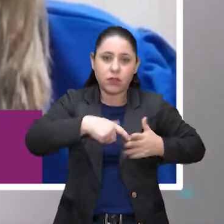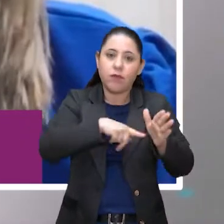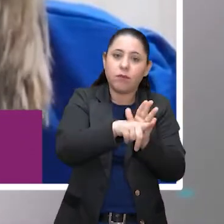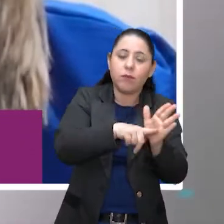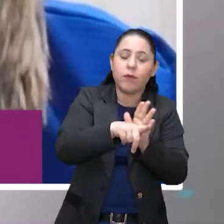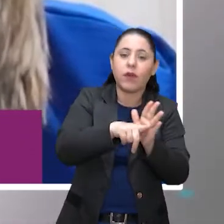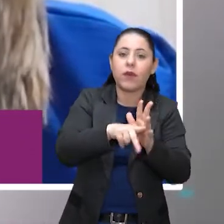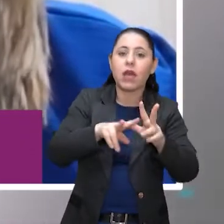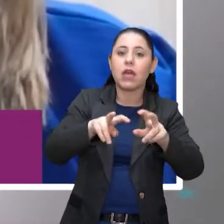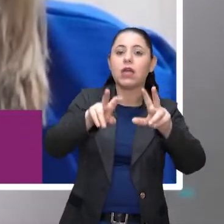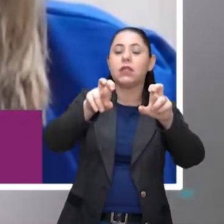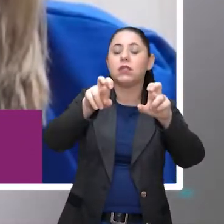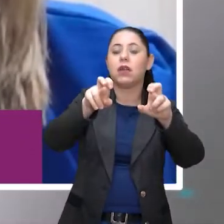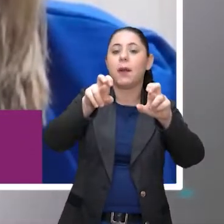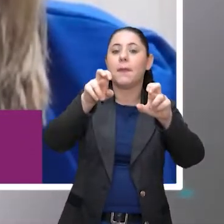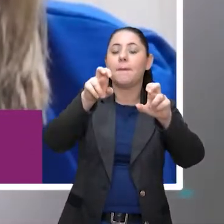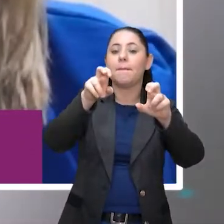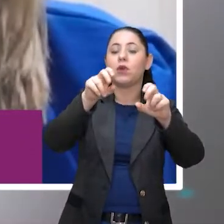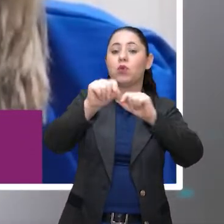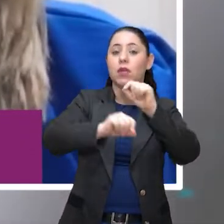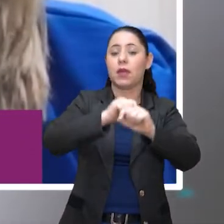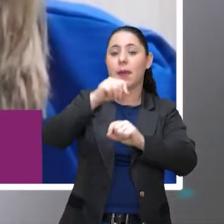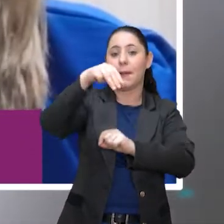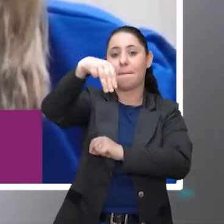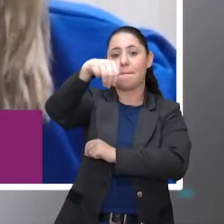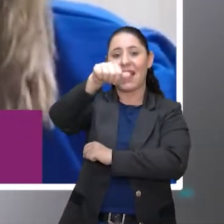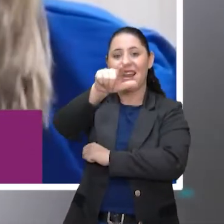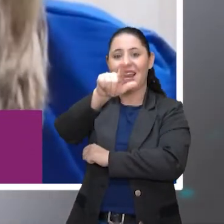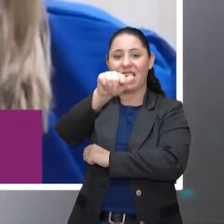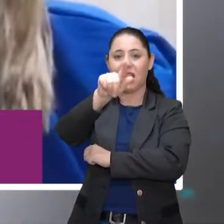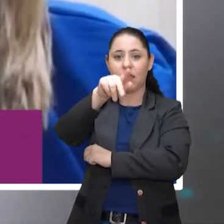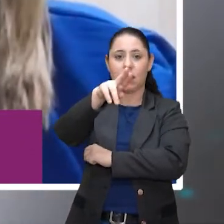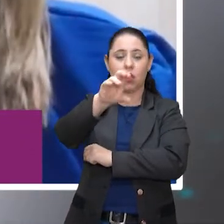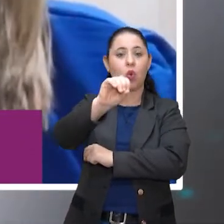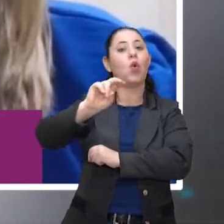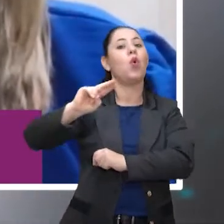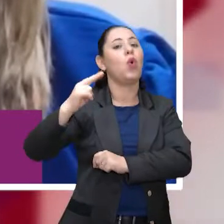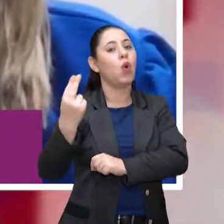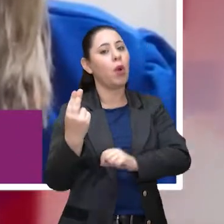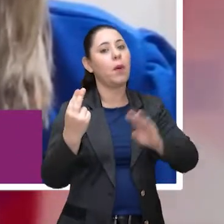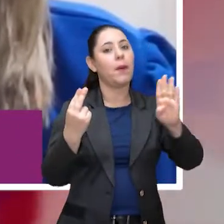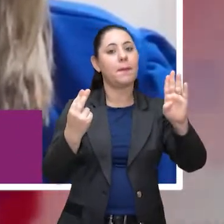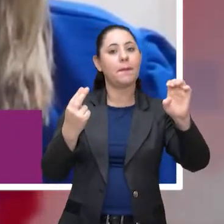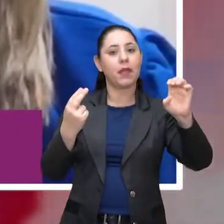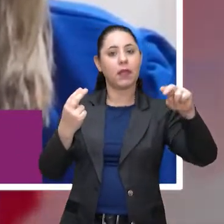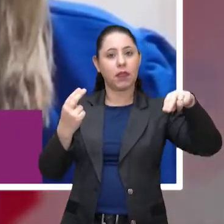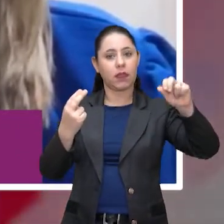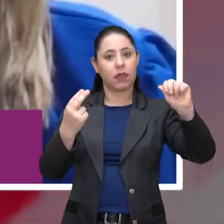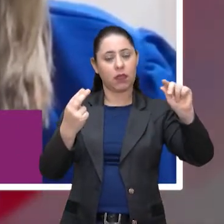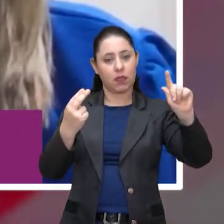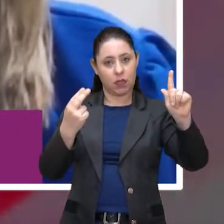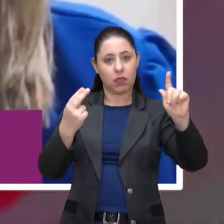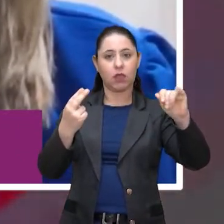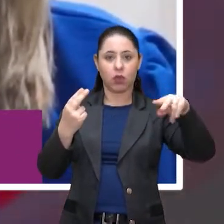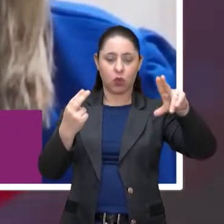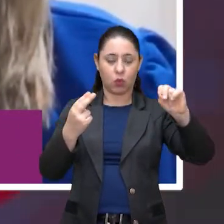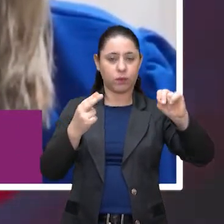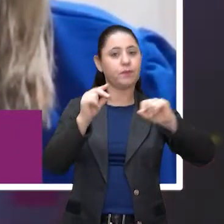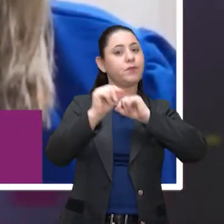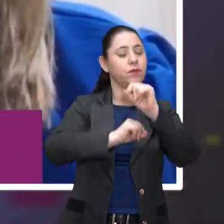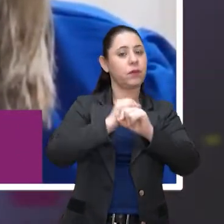tumor benigno ou com suspeita de malignidade, essa investigação. Então,